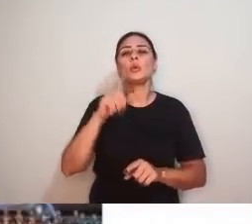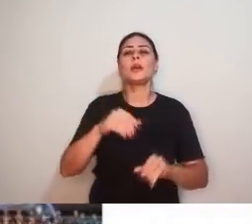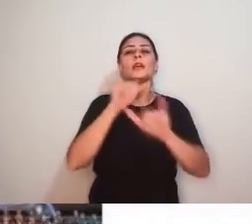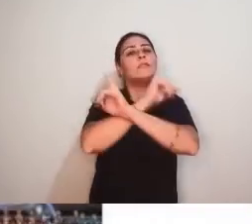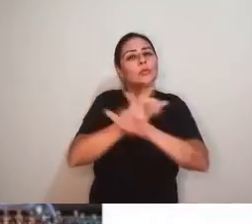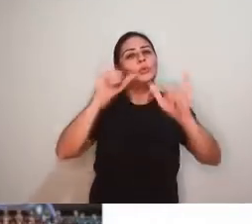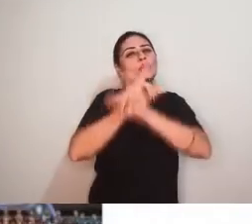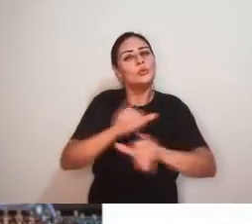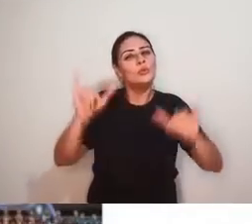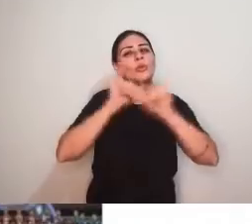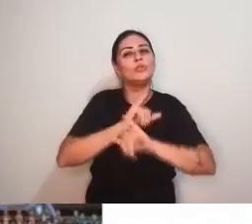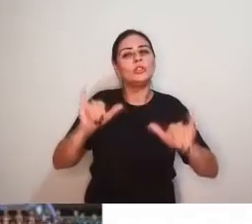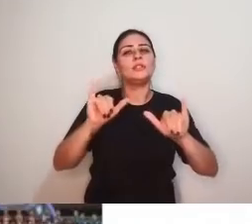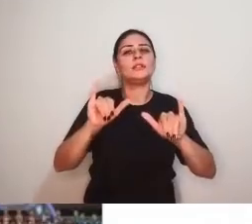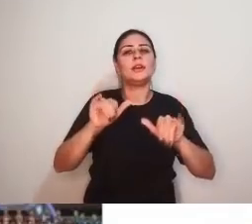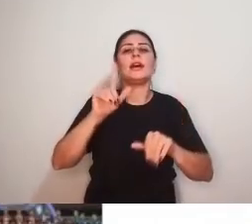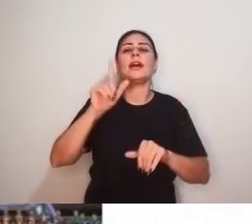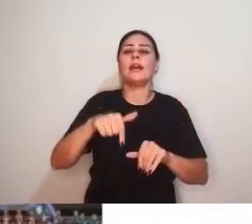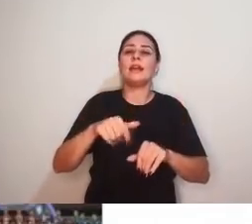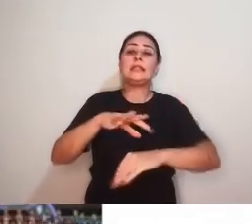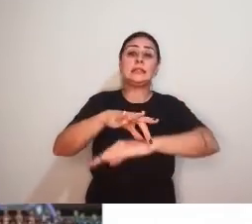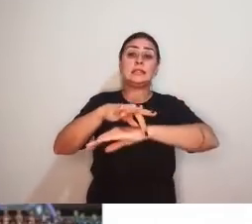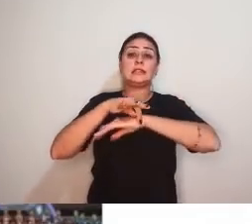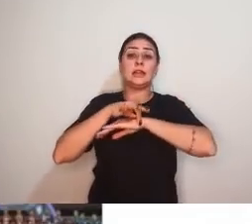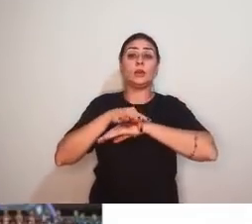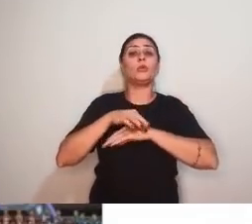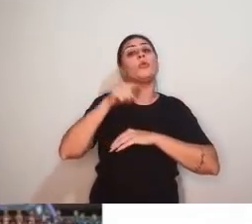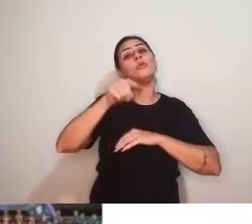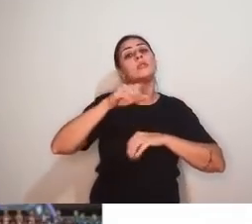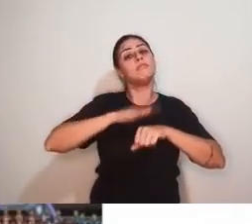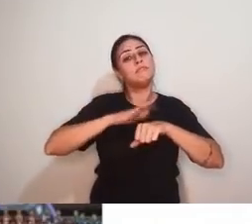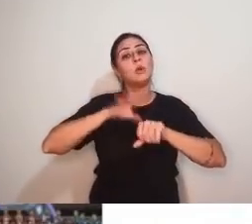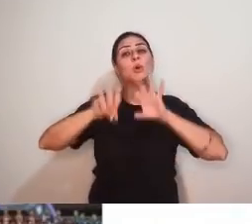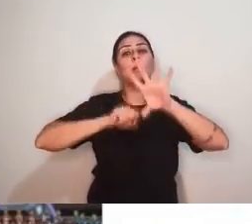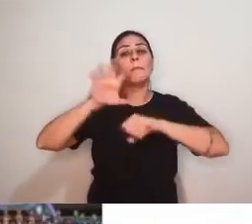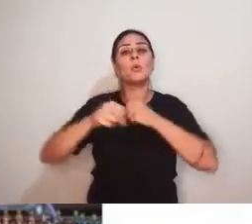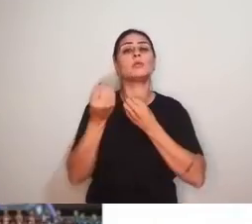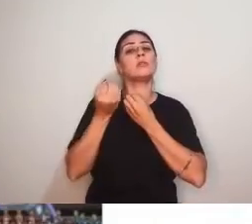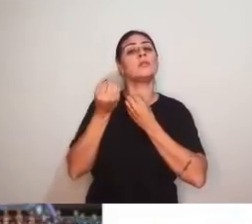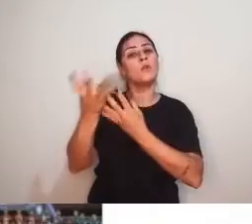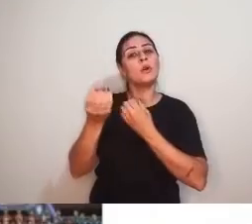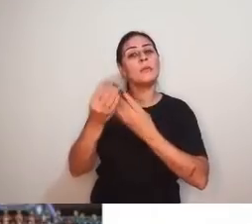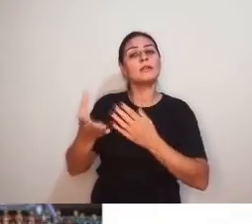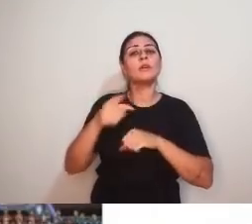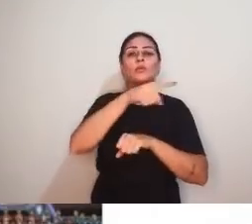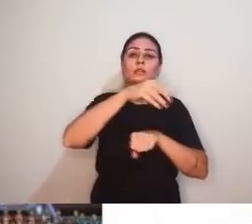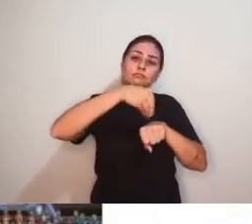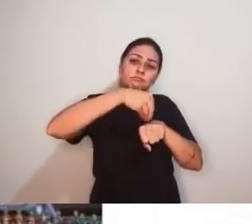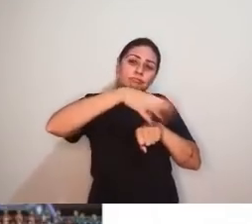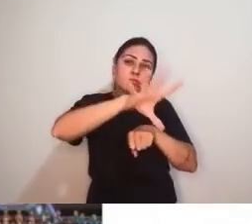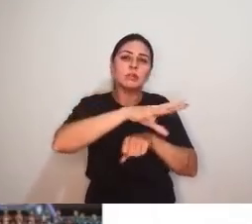Portal de notícias que eu tinha falado para vocês, ó, que é uma fonte segura para você buscar